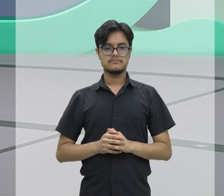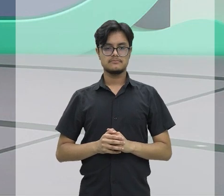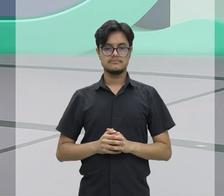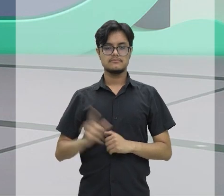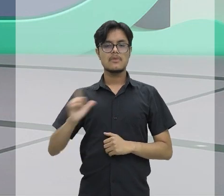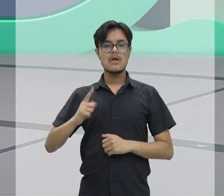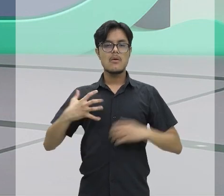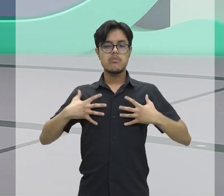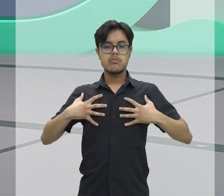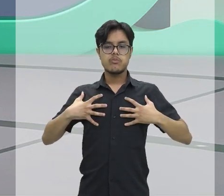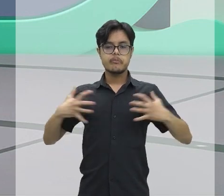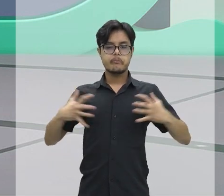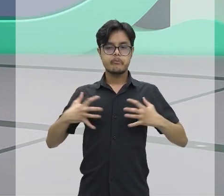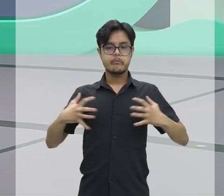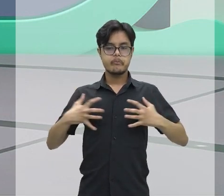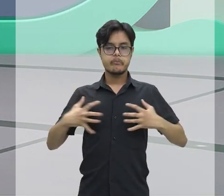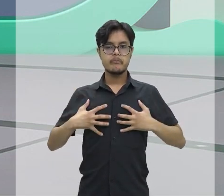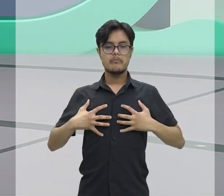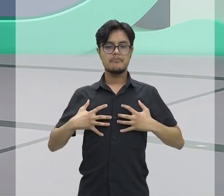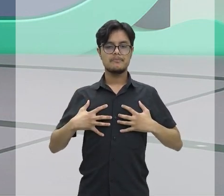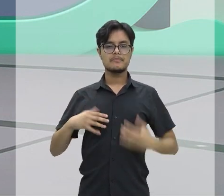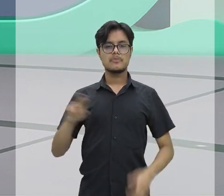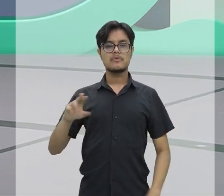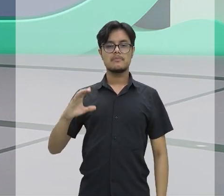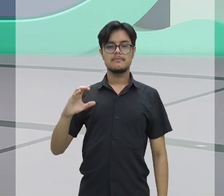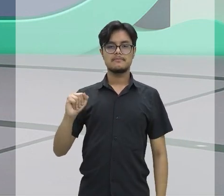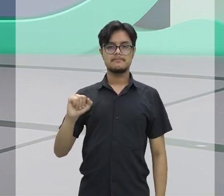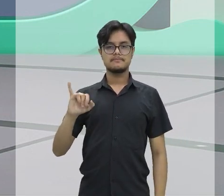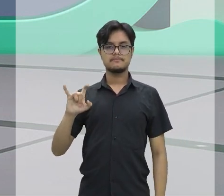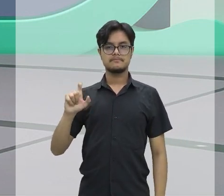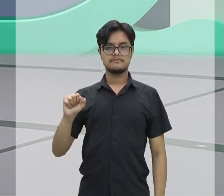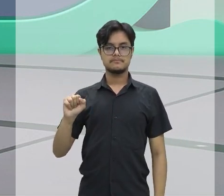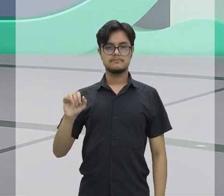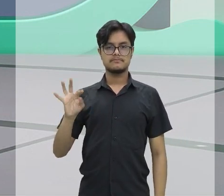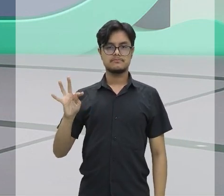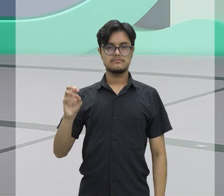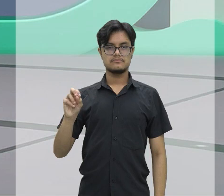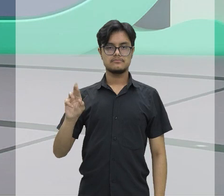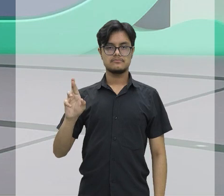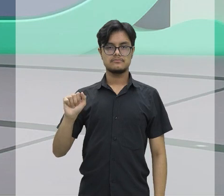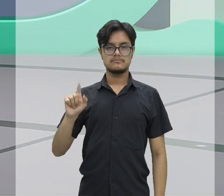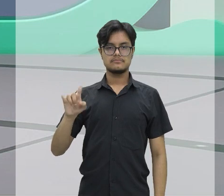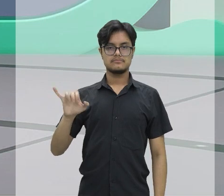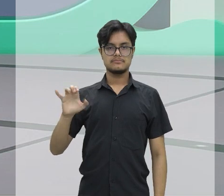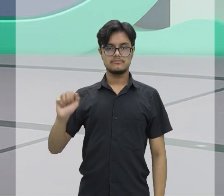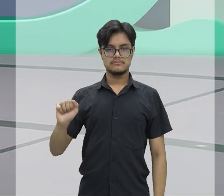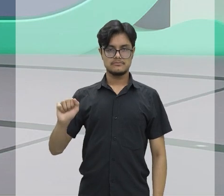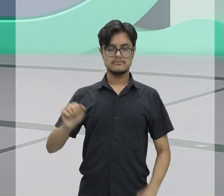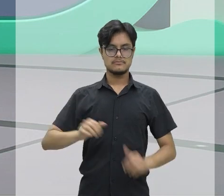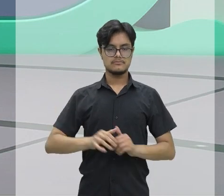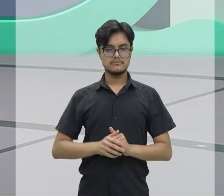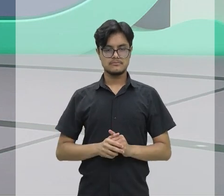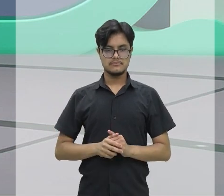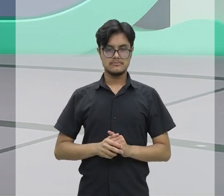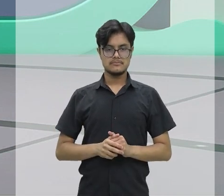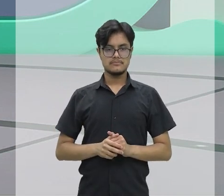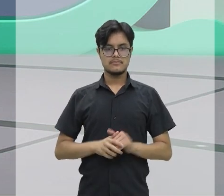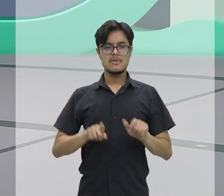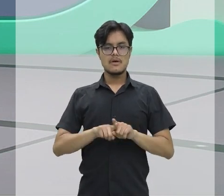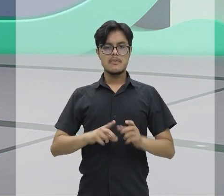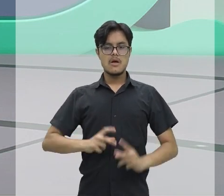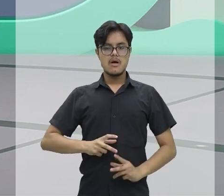a caixa torácica, onde a gente vai encontrar as costelas e o osso do externo. E também a